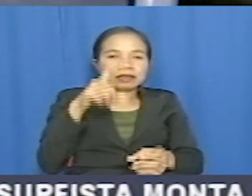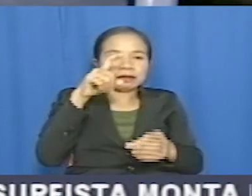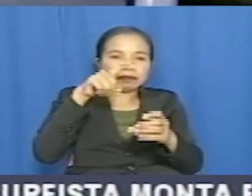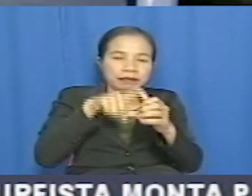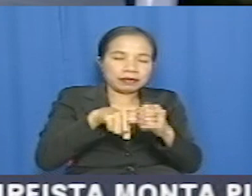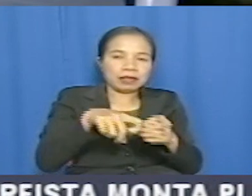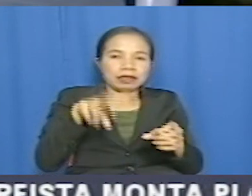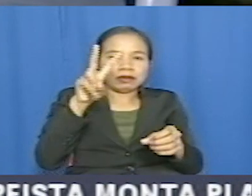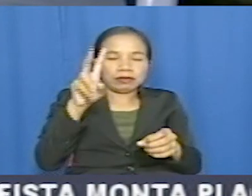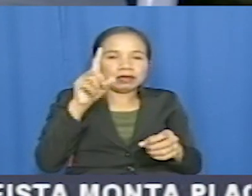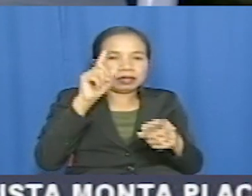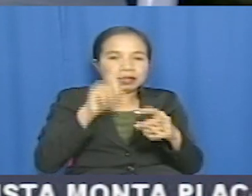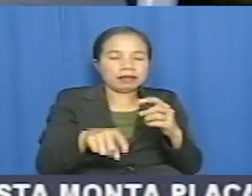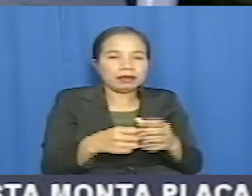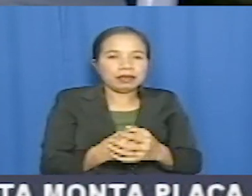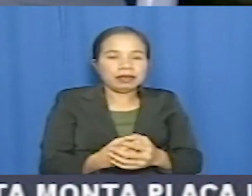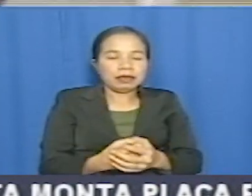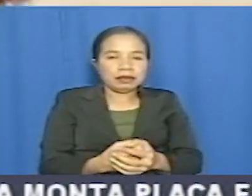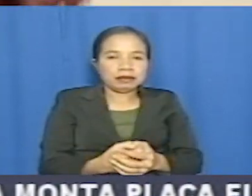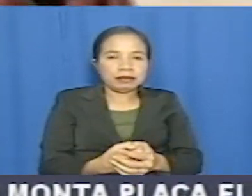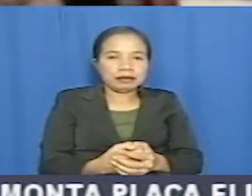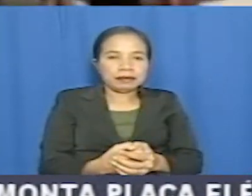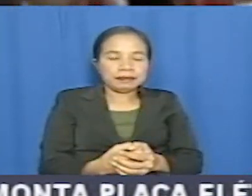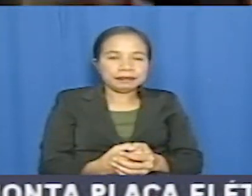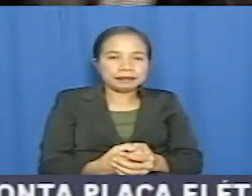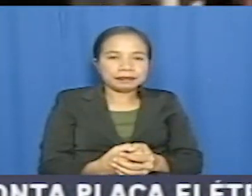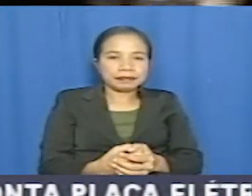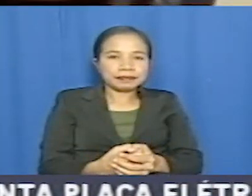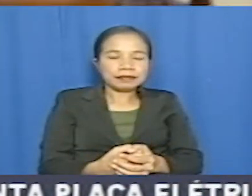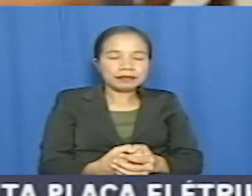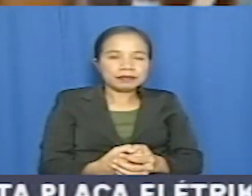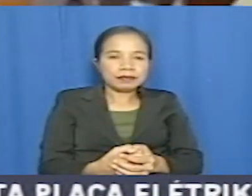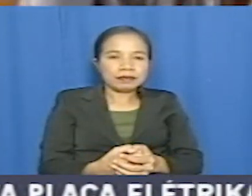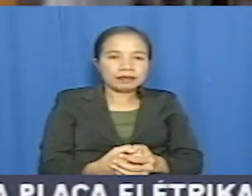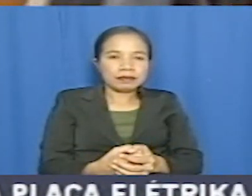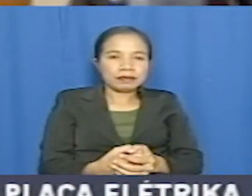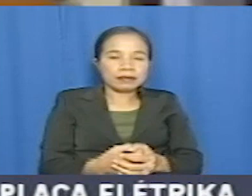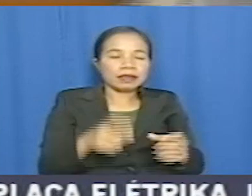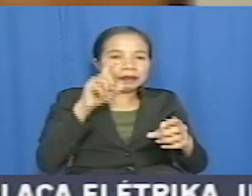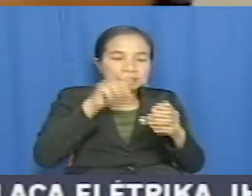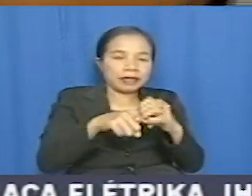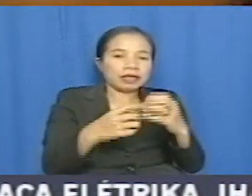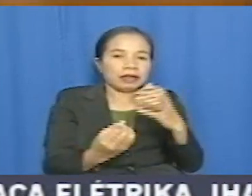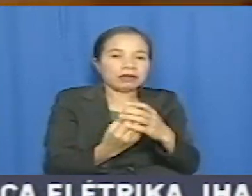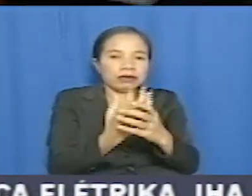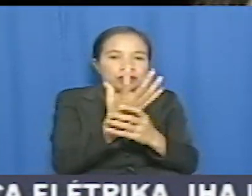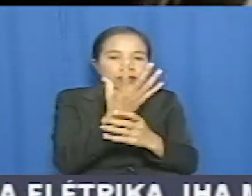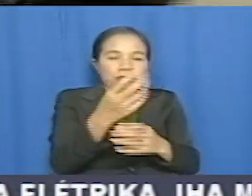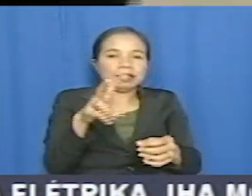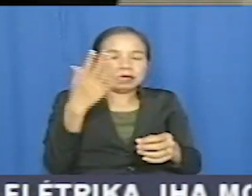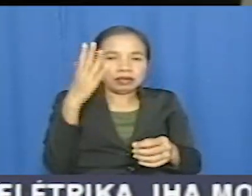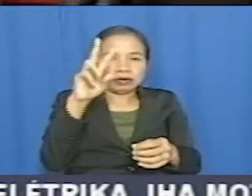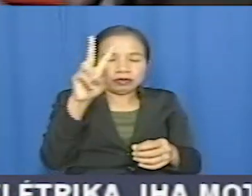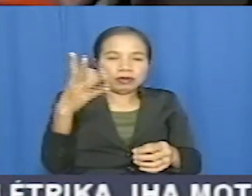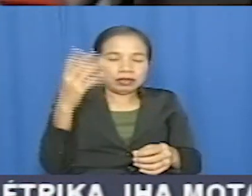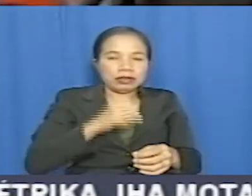ruane la doku si suailar pelo menos quilômetro ida resing ruas ia suai vila los los